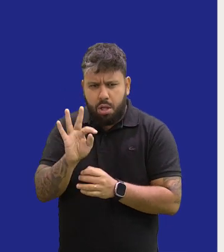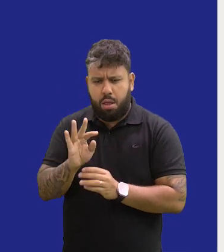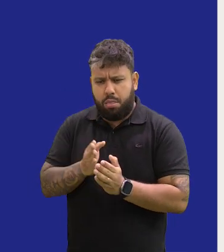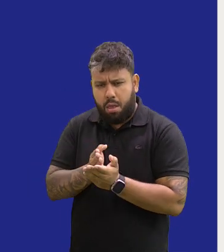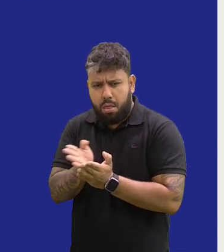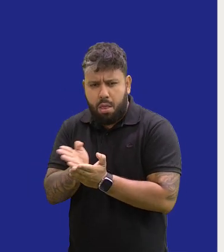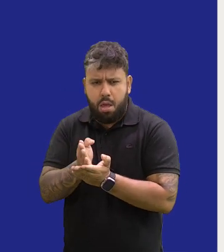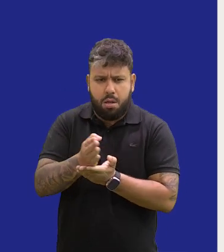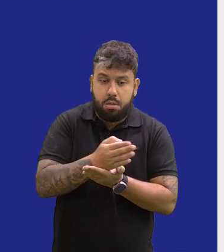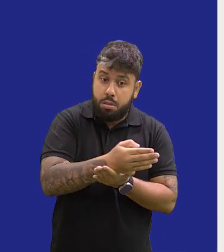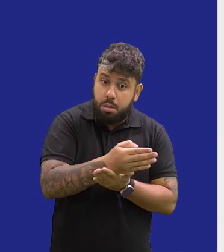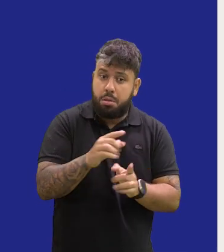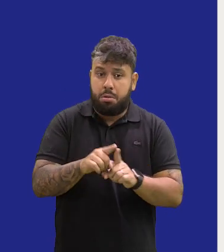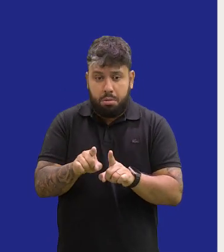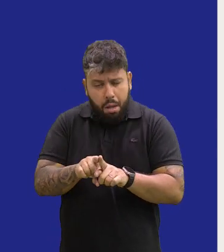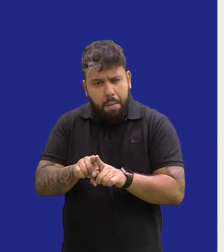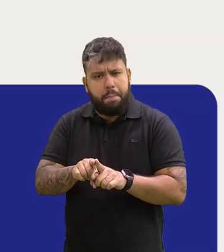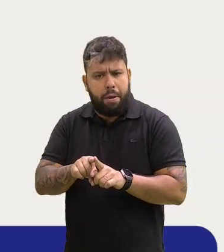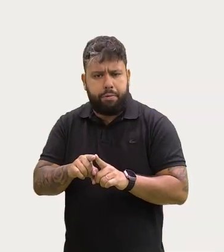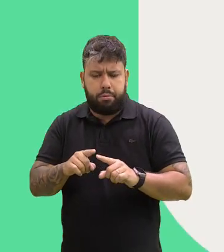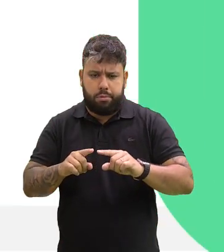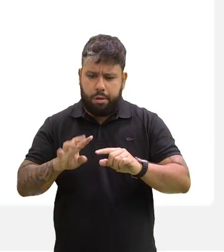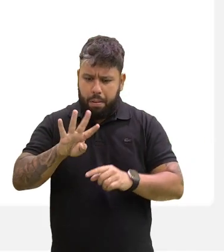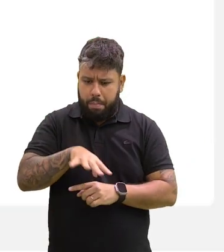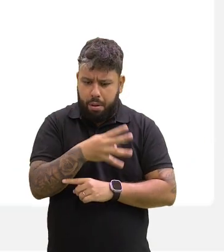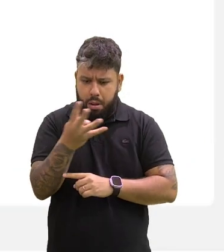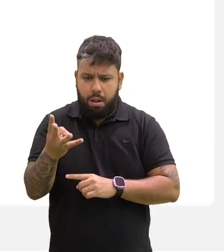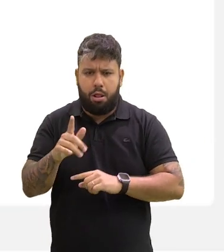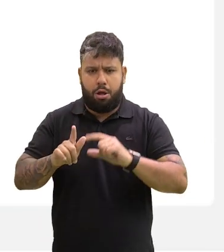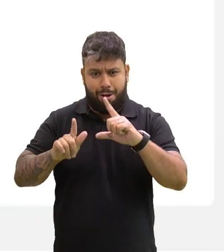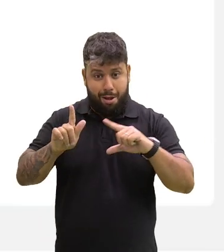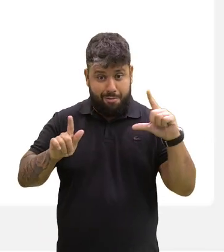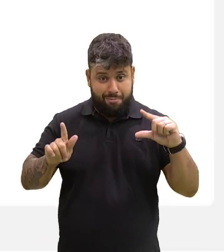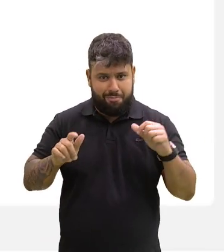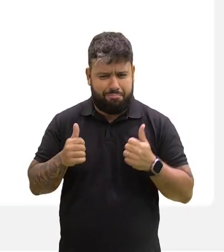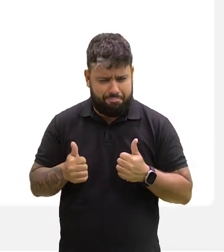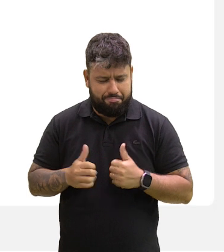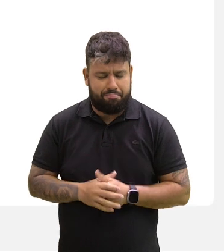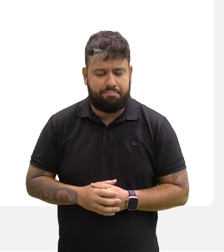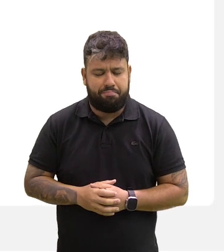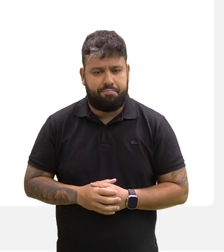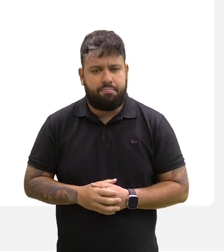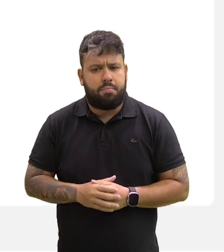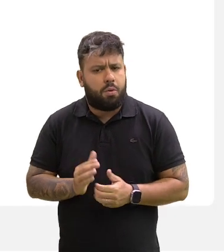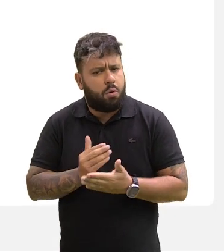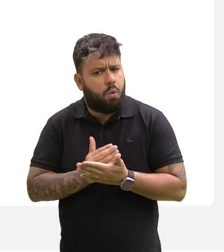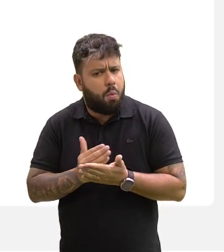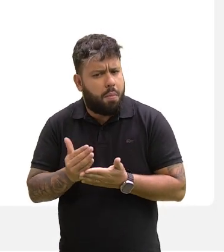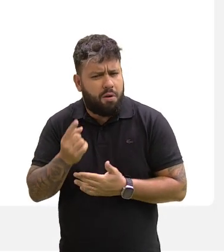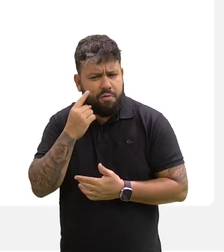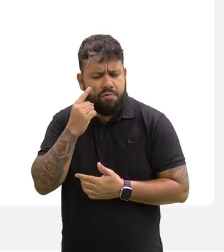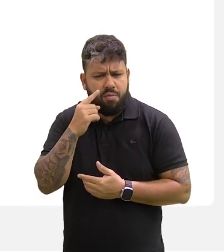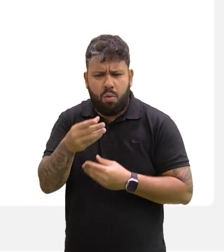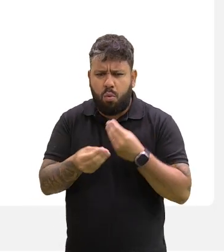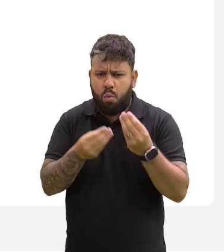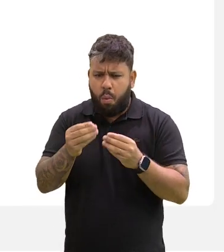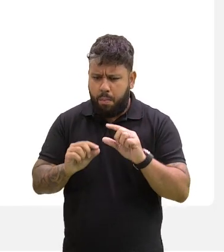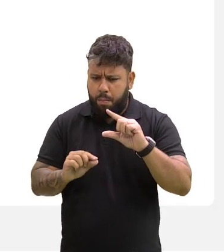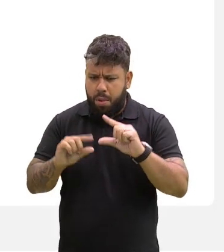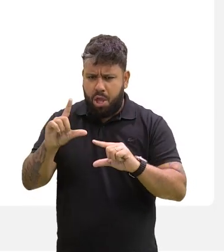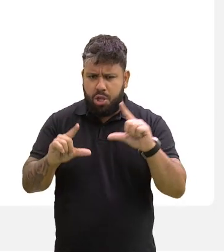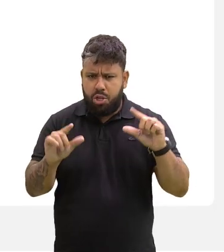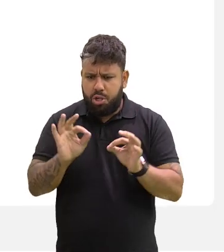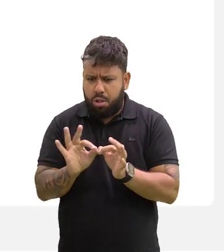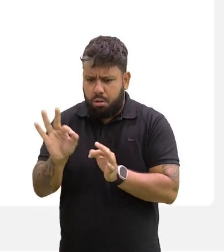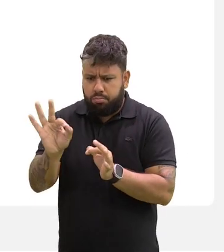e analisando tabelas e gráficos, ok? Muito bem, então vamos começar falando das medidas de tendência central, também chamado